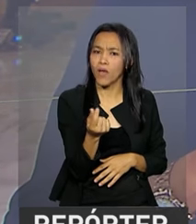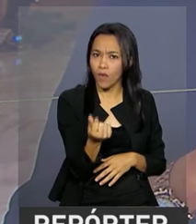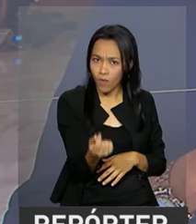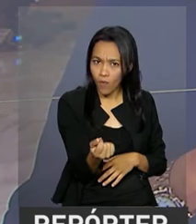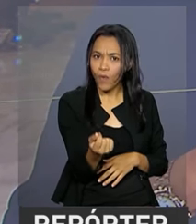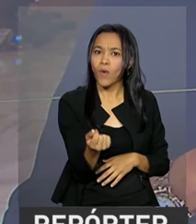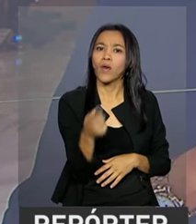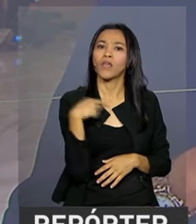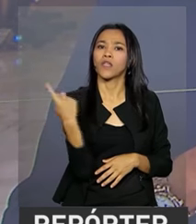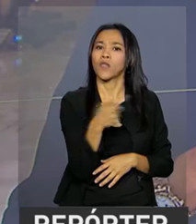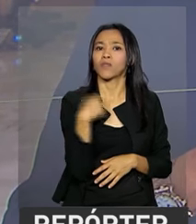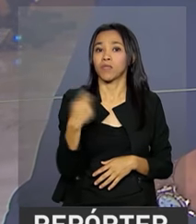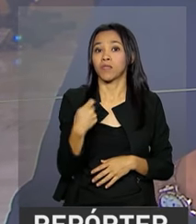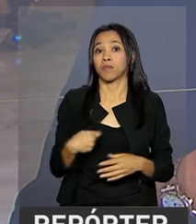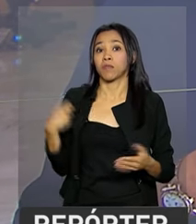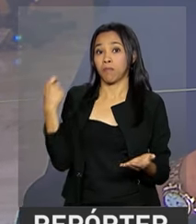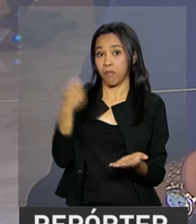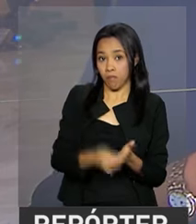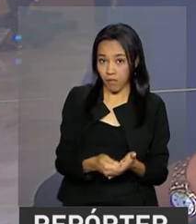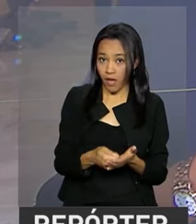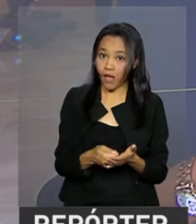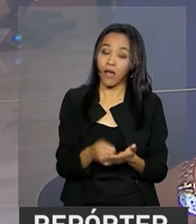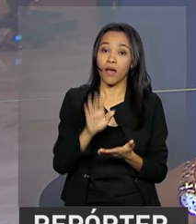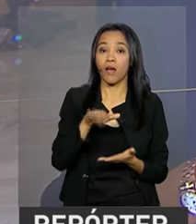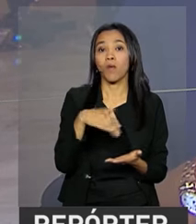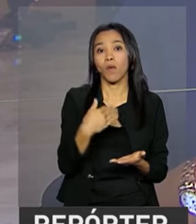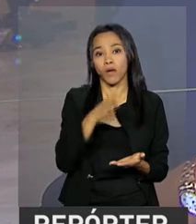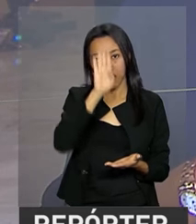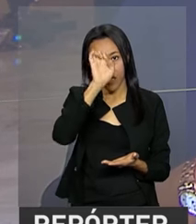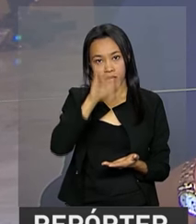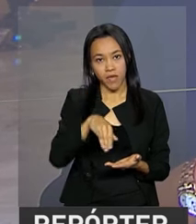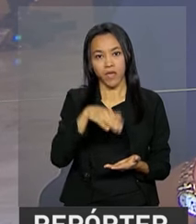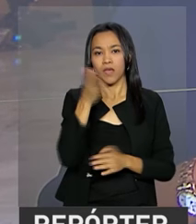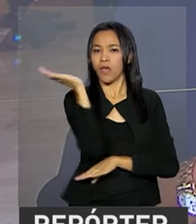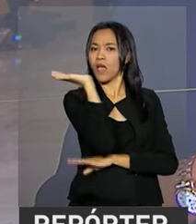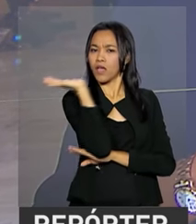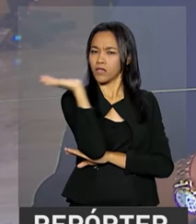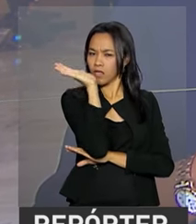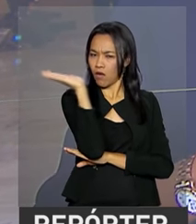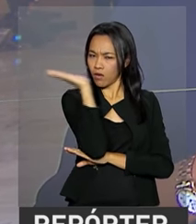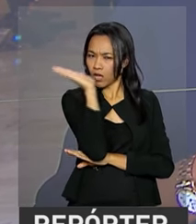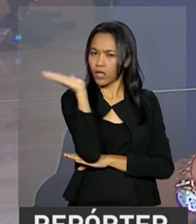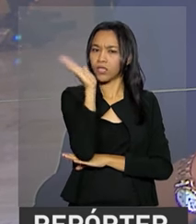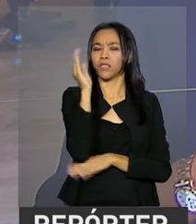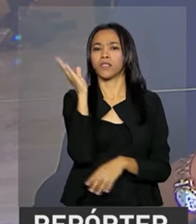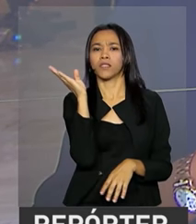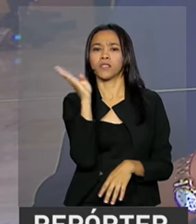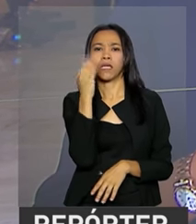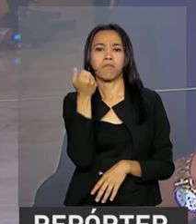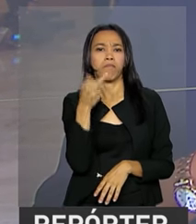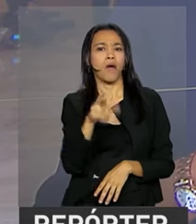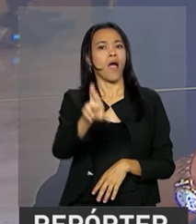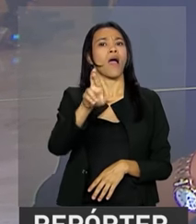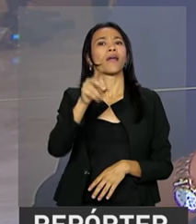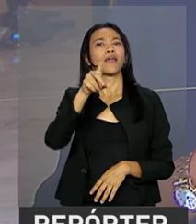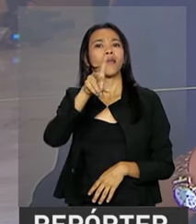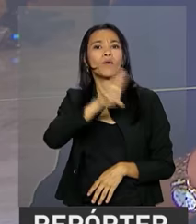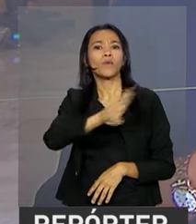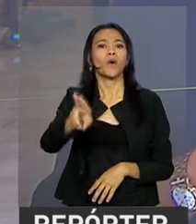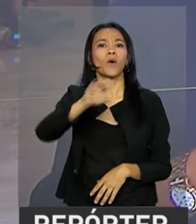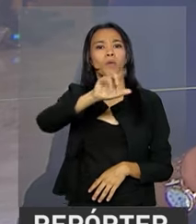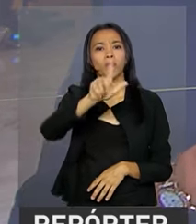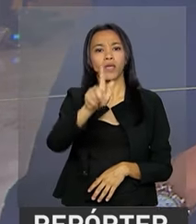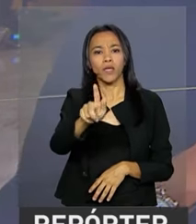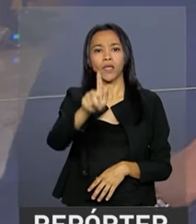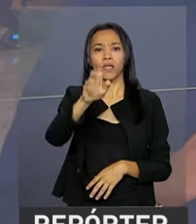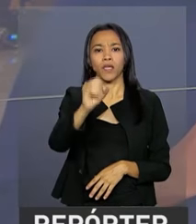que a gente tem que pagar, faz questão de pagar quando a gente é bem atendido em restaurantes ou em bares? Então, a famosa gorjeta. A